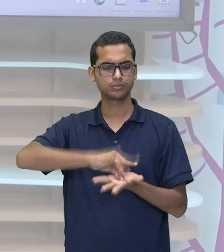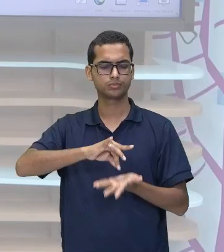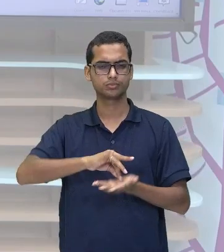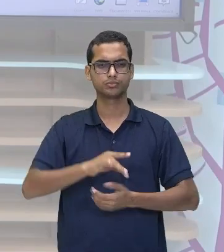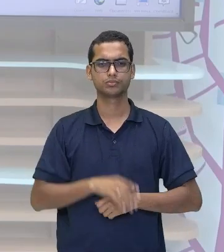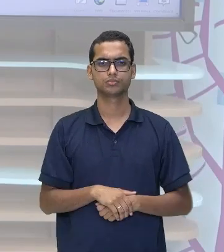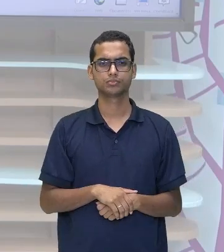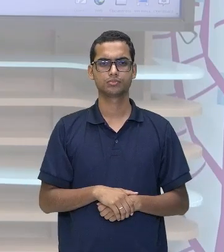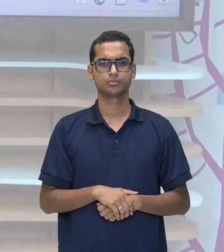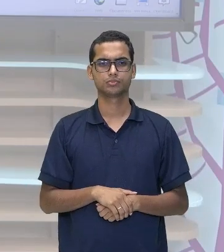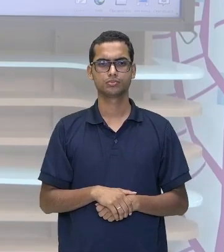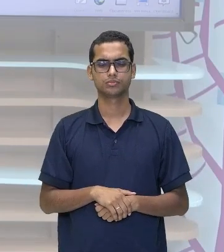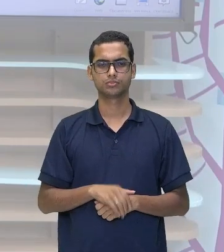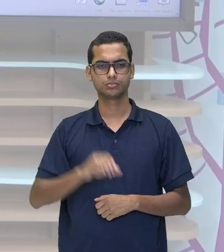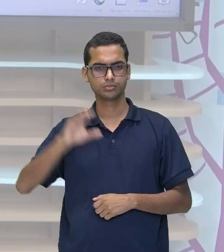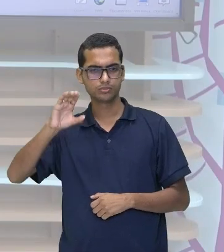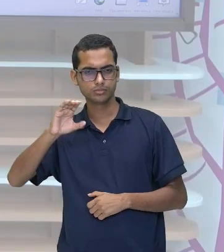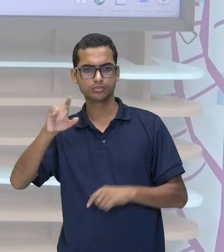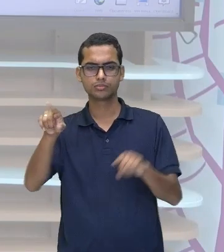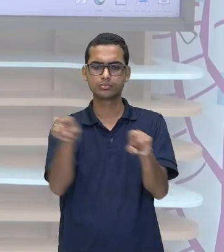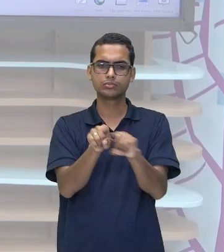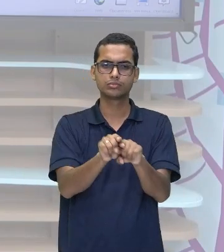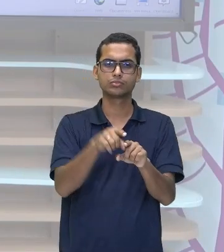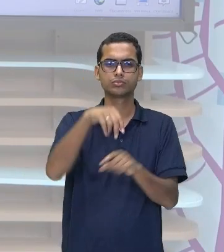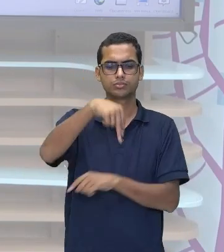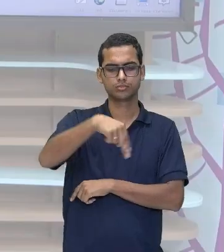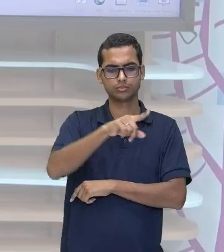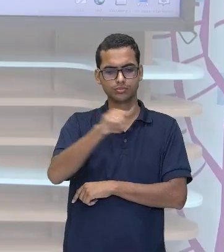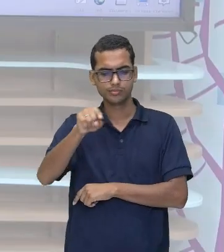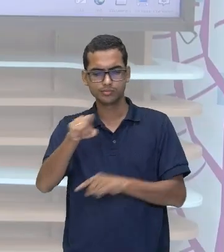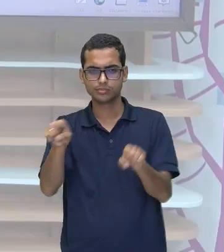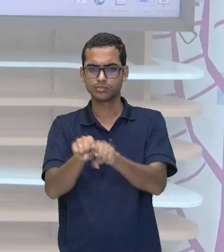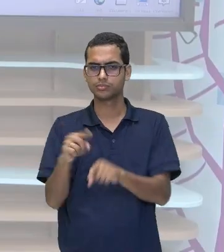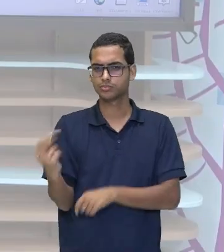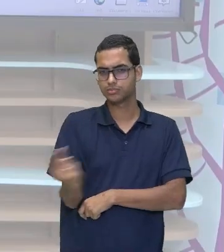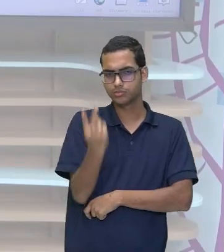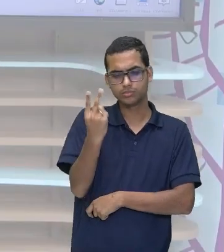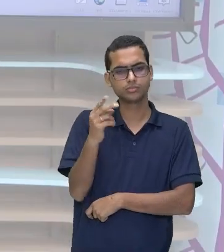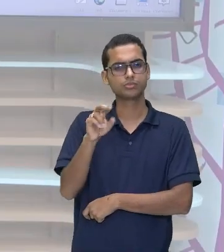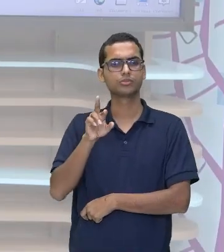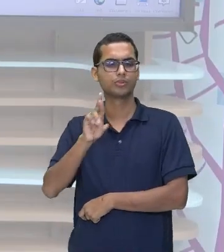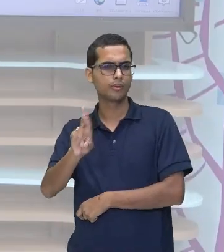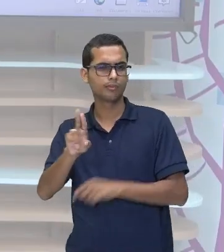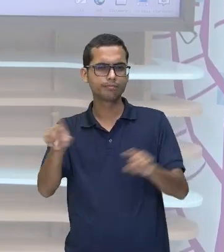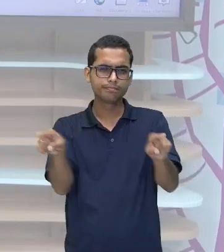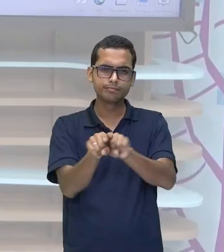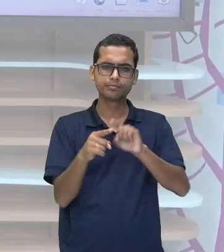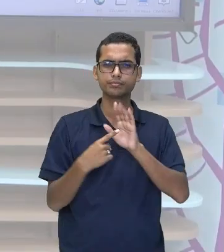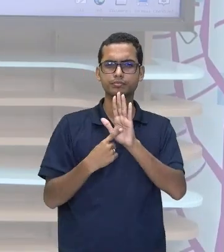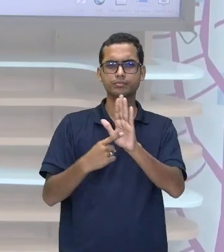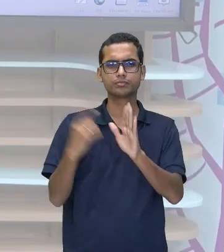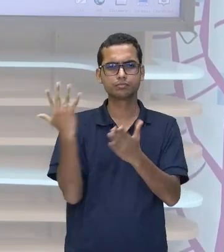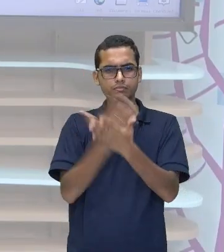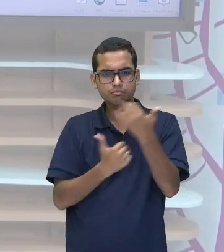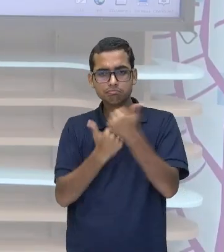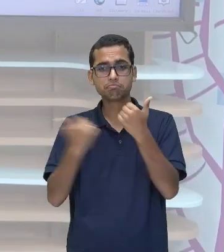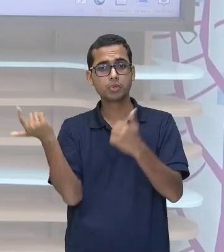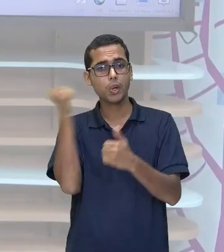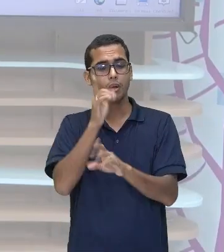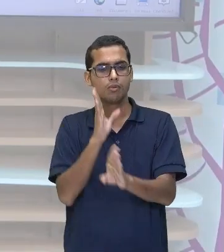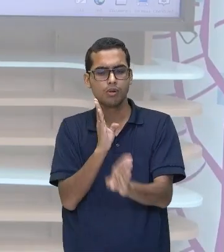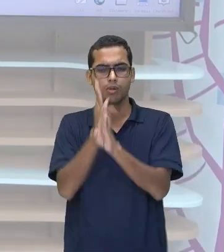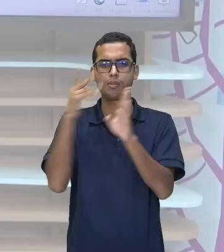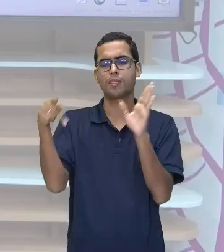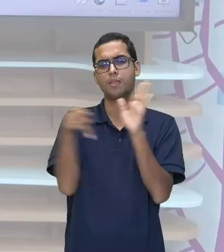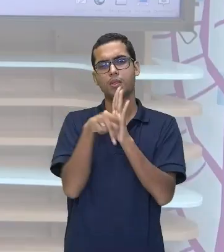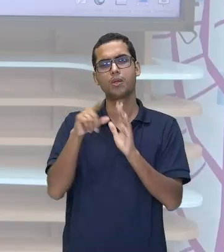Comprimento, 2 vezes π vezes o valor do raio, tá? Substitui o valor do raio aqui, que a gente chega no comprimento,